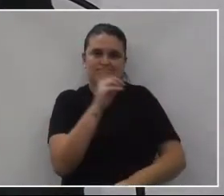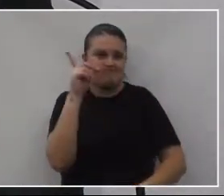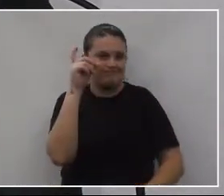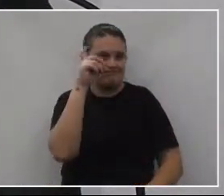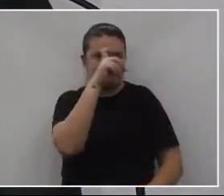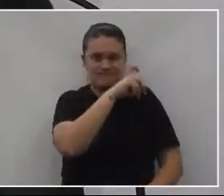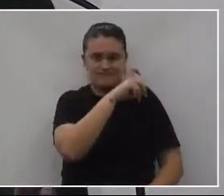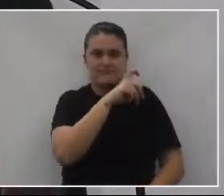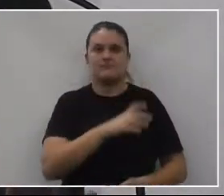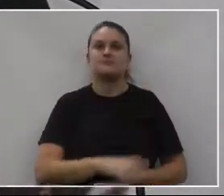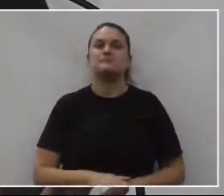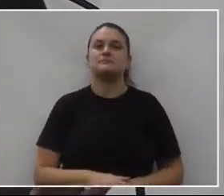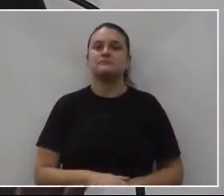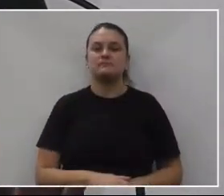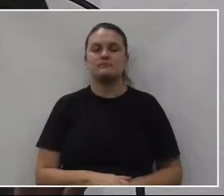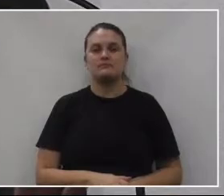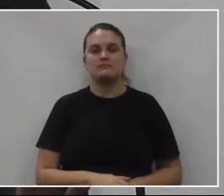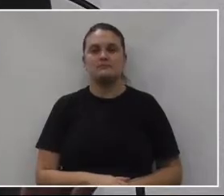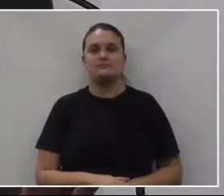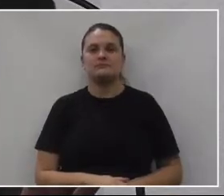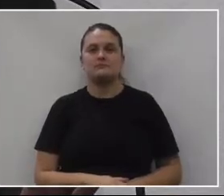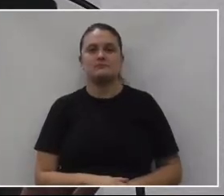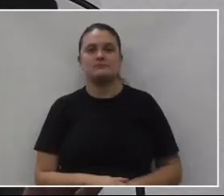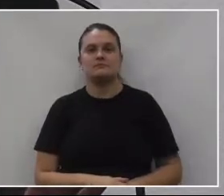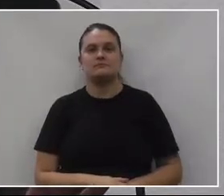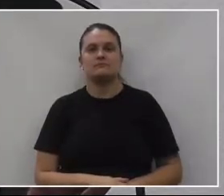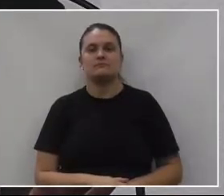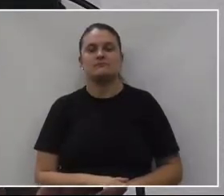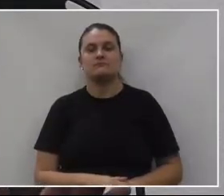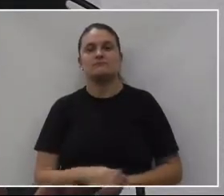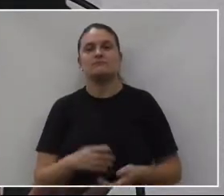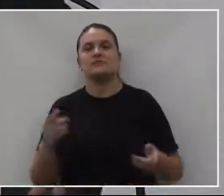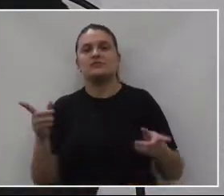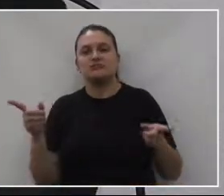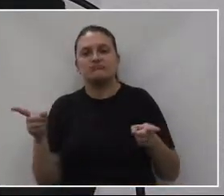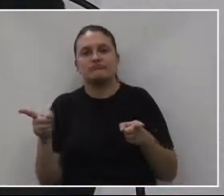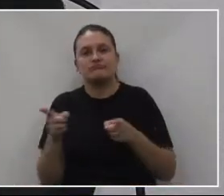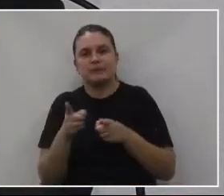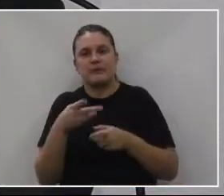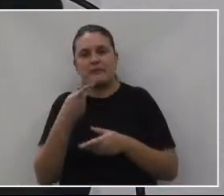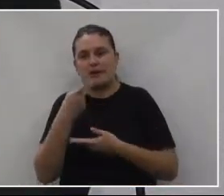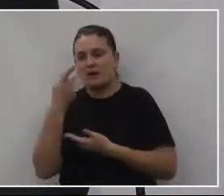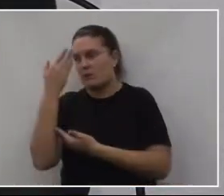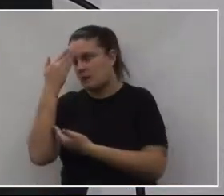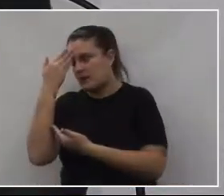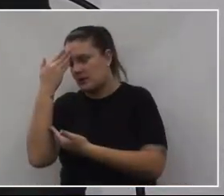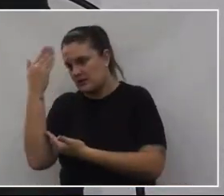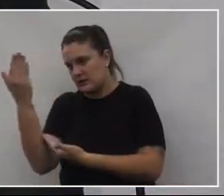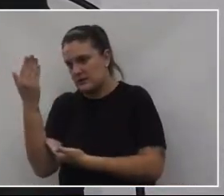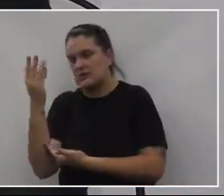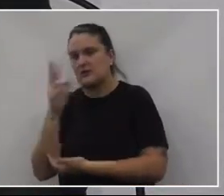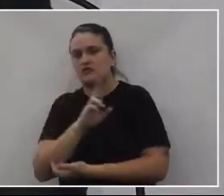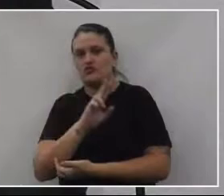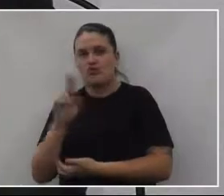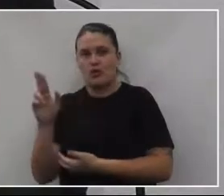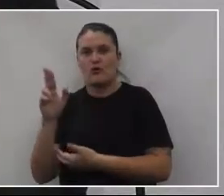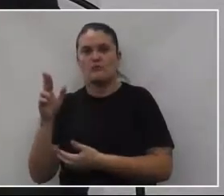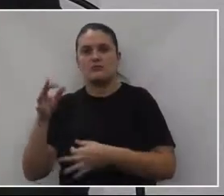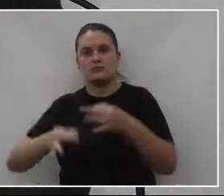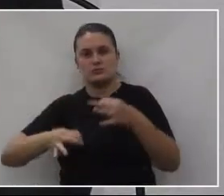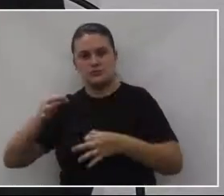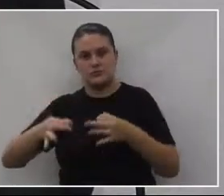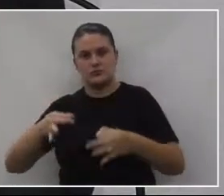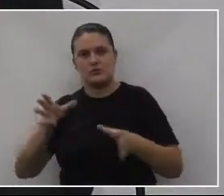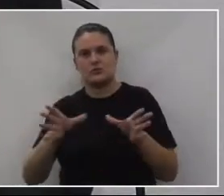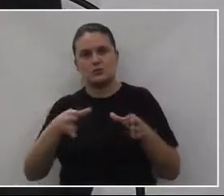se constitui. Enfim, caminho para o encerramento. Agradeço mais uma vez, em nome do Poder Judiciário, da Vara da